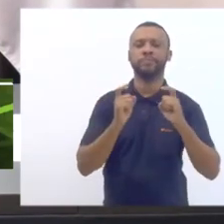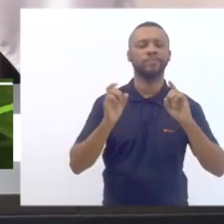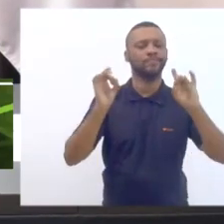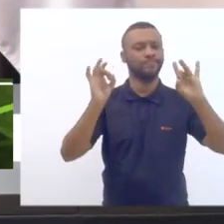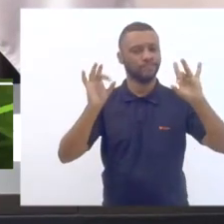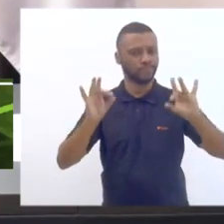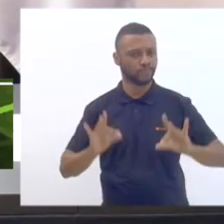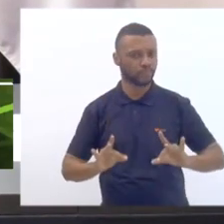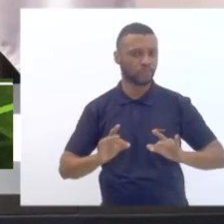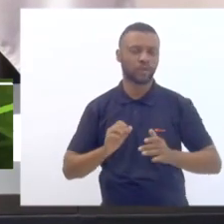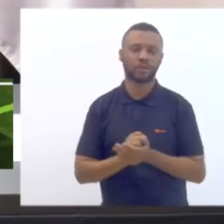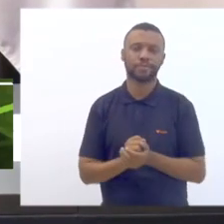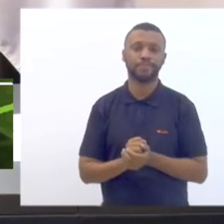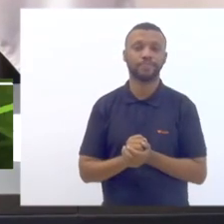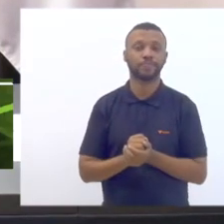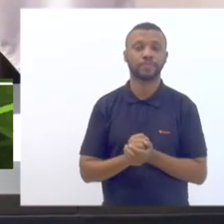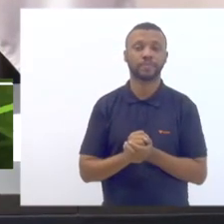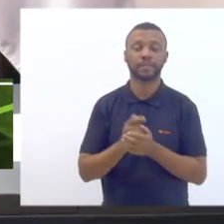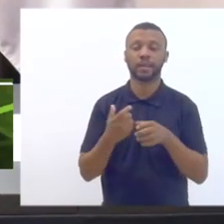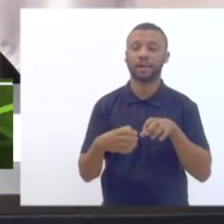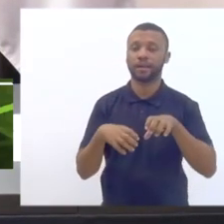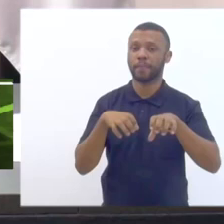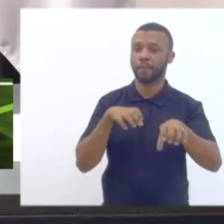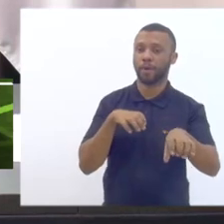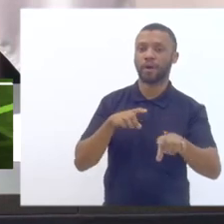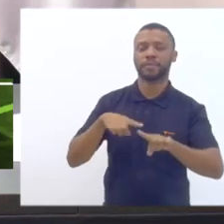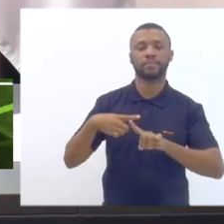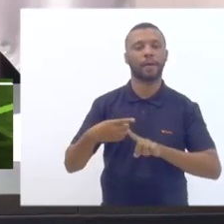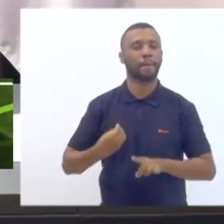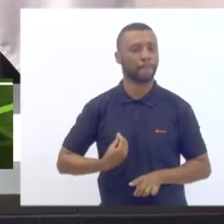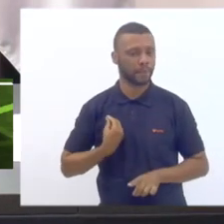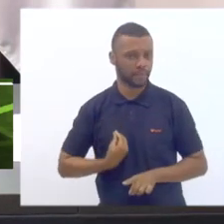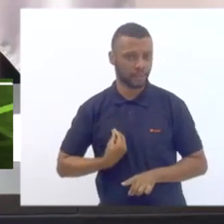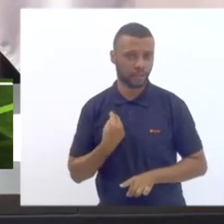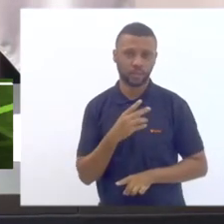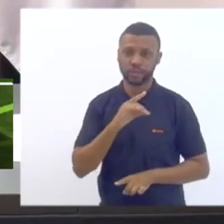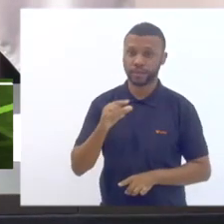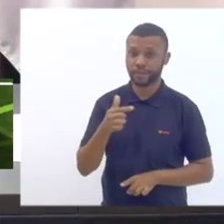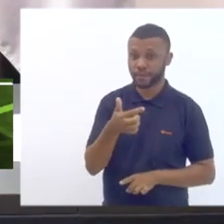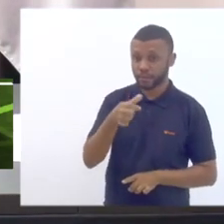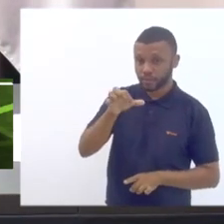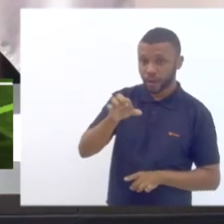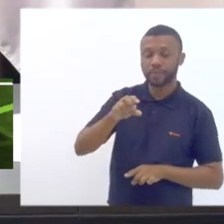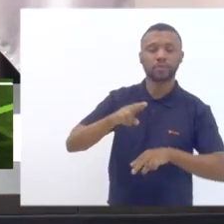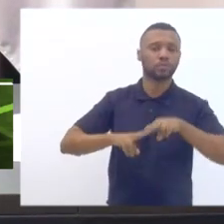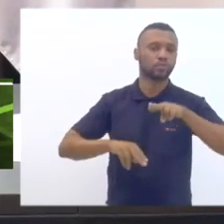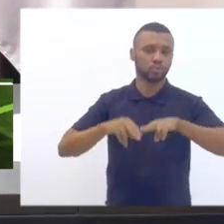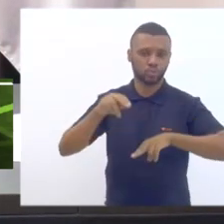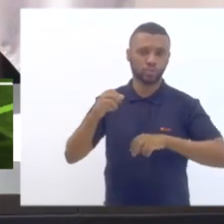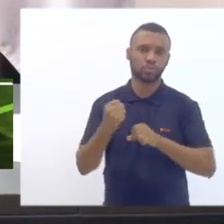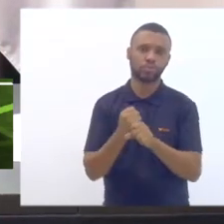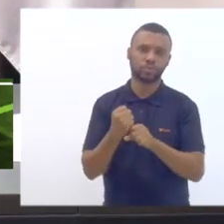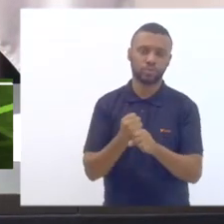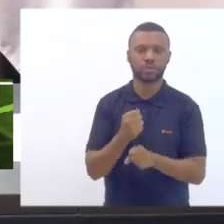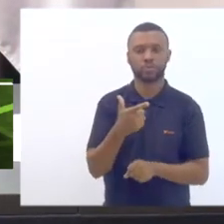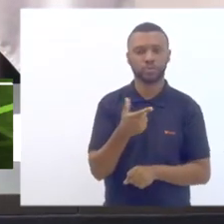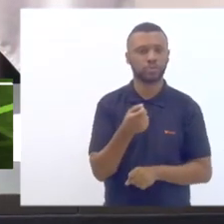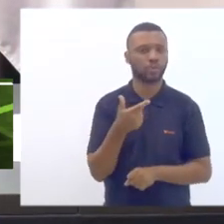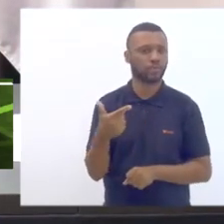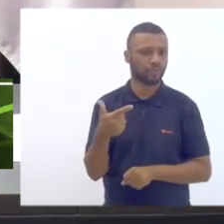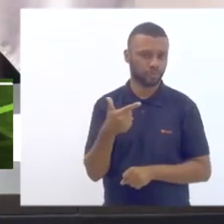semipresencial, que está sendo realizada no dia 29 de junho, de